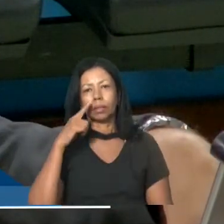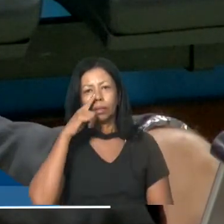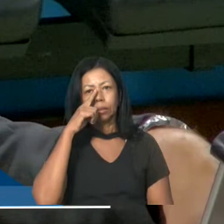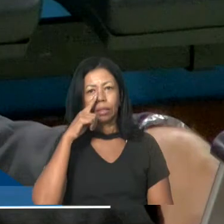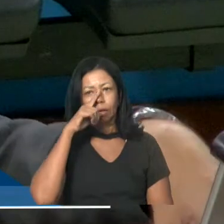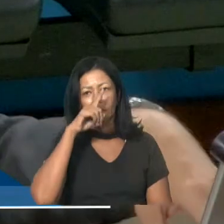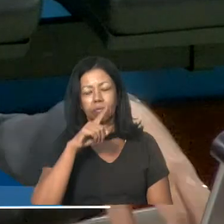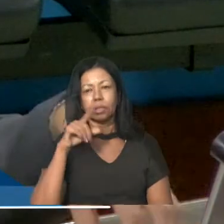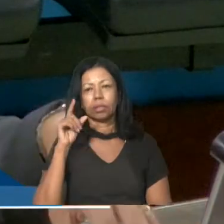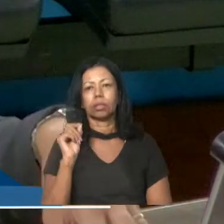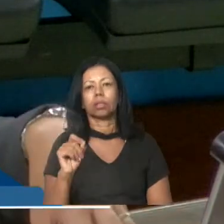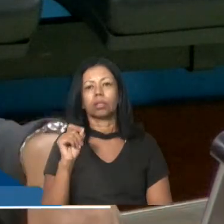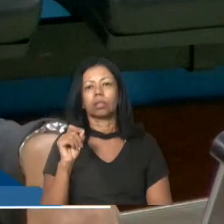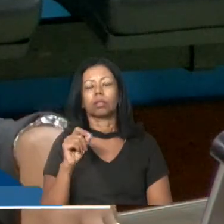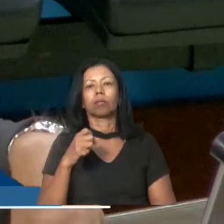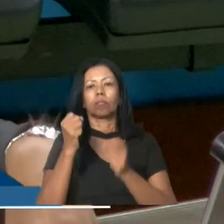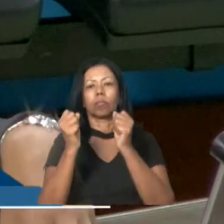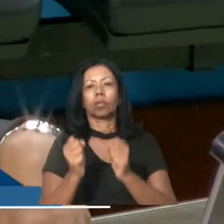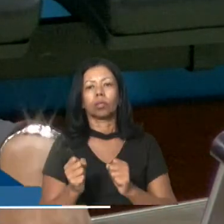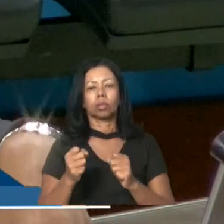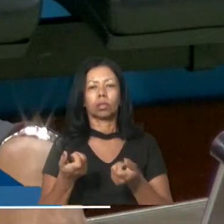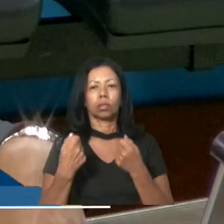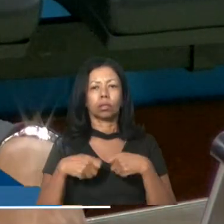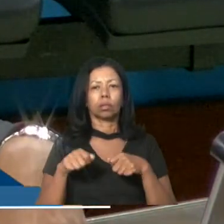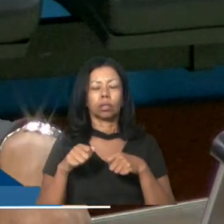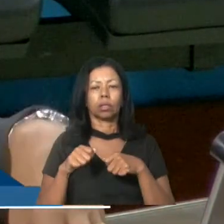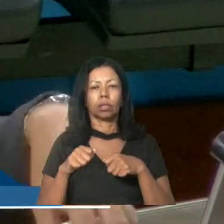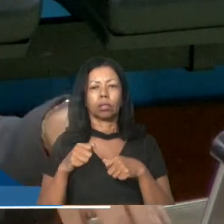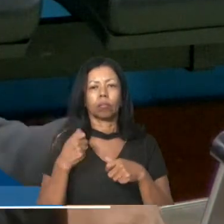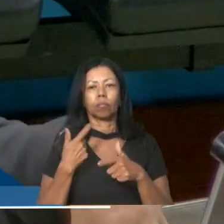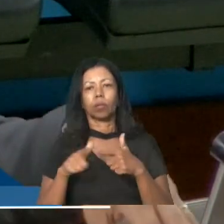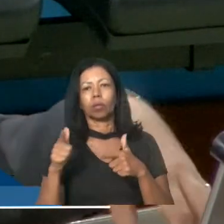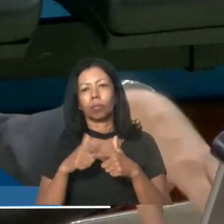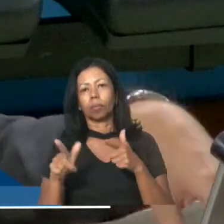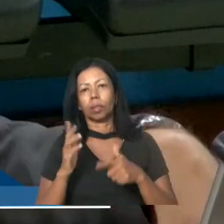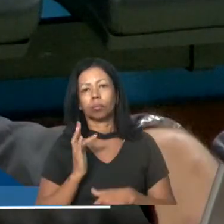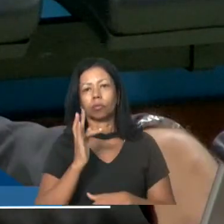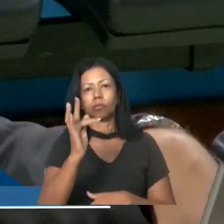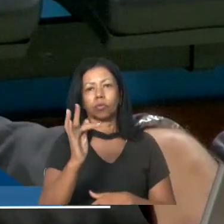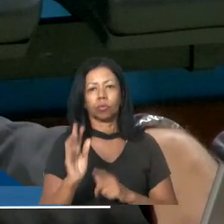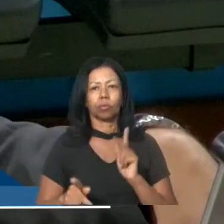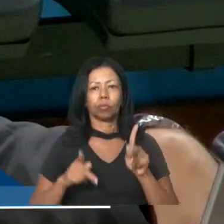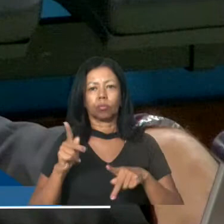que podem prejudicar o futuro de toda uma população,